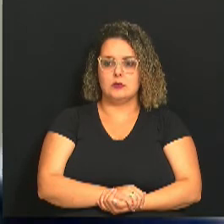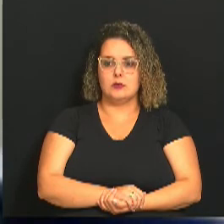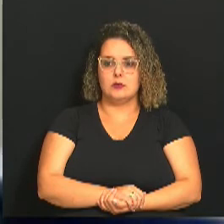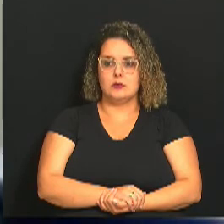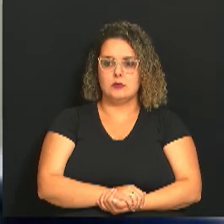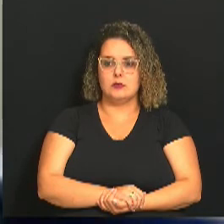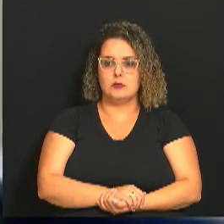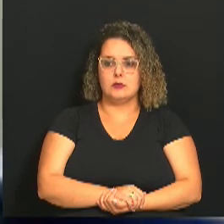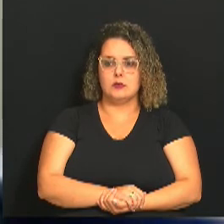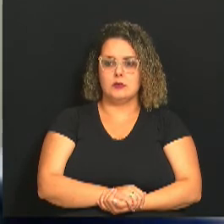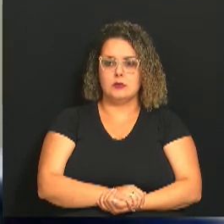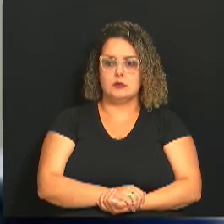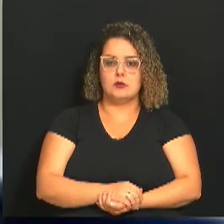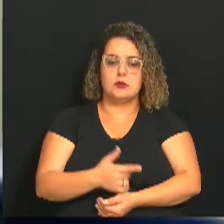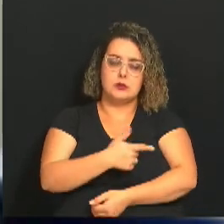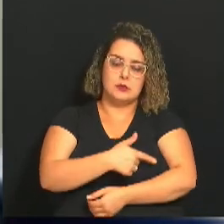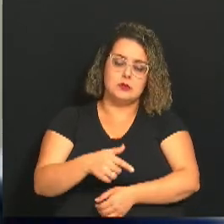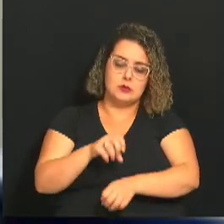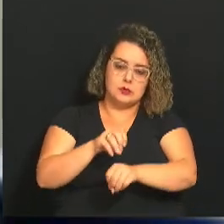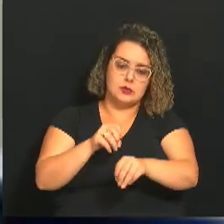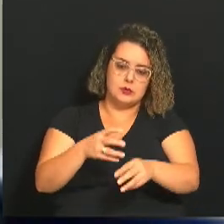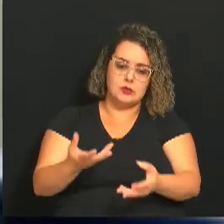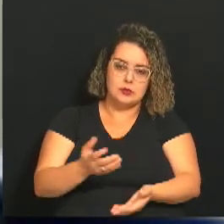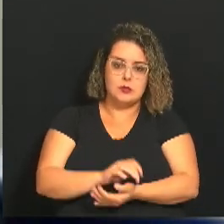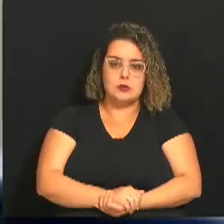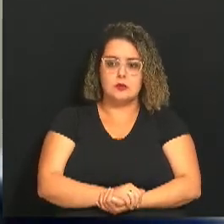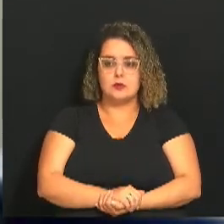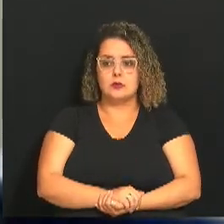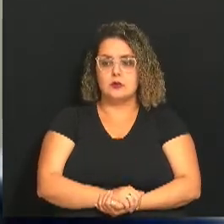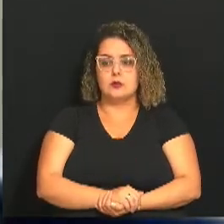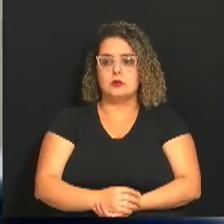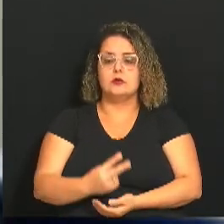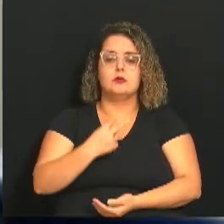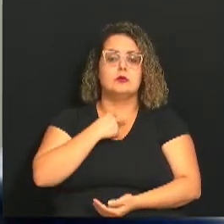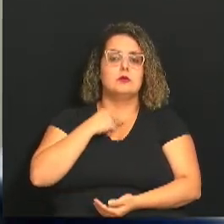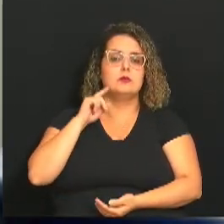dessa educação, né? Além dele saber que ele não pode jogar lixo, que